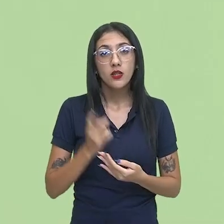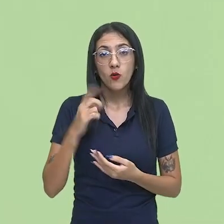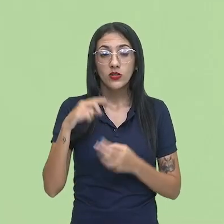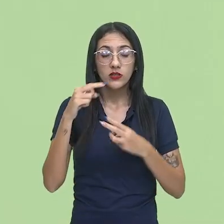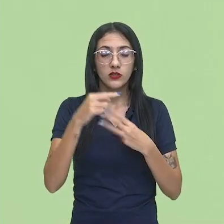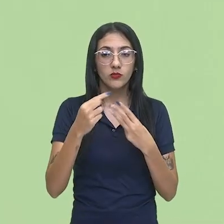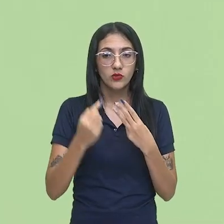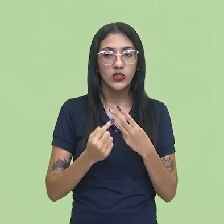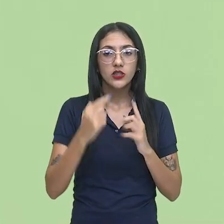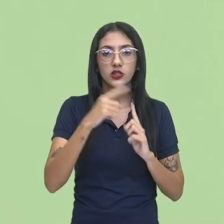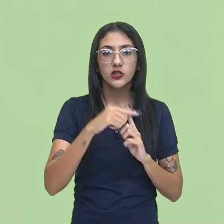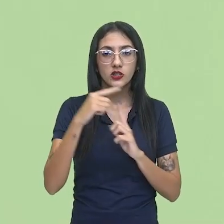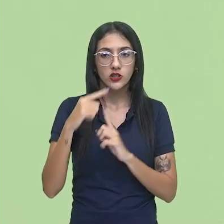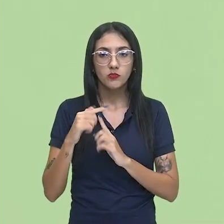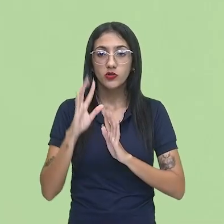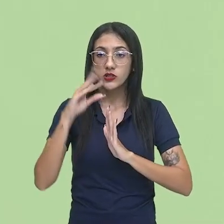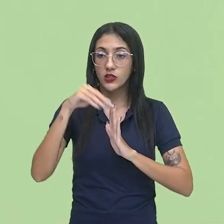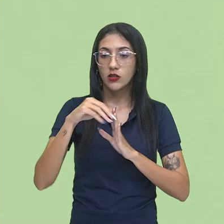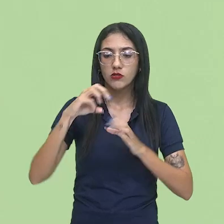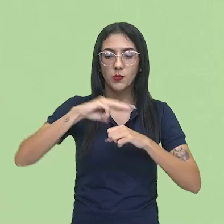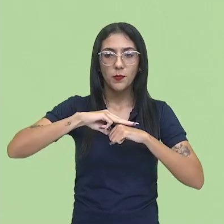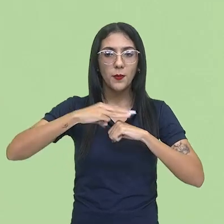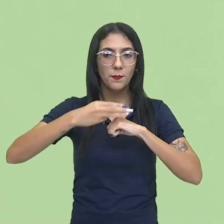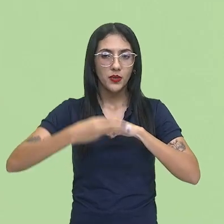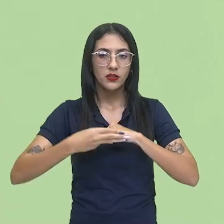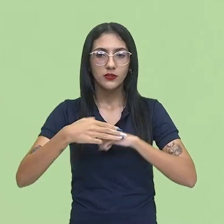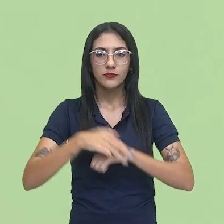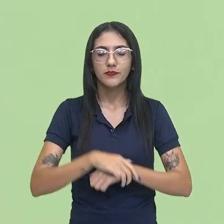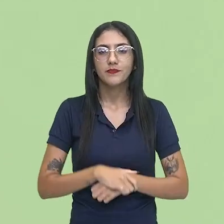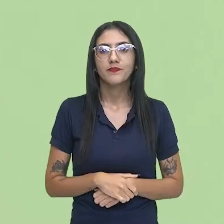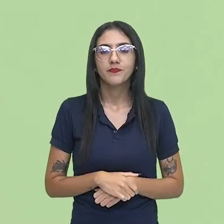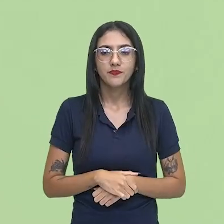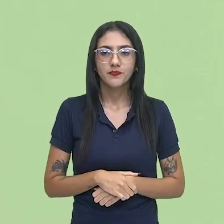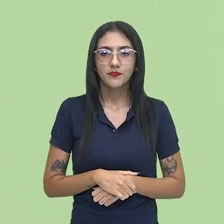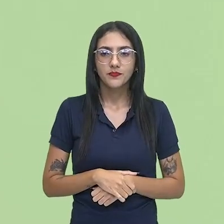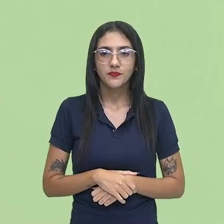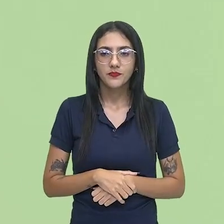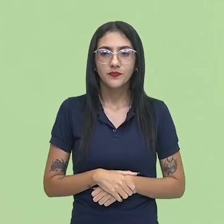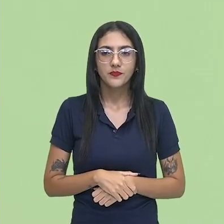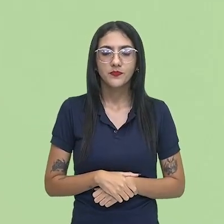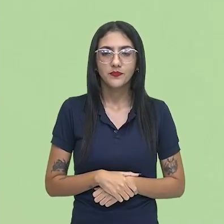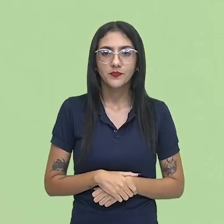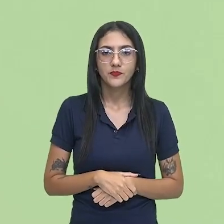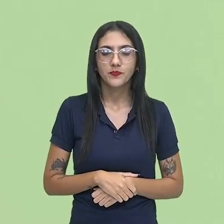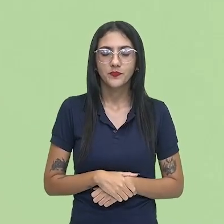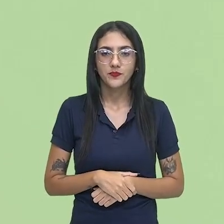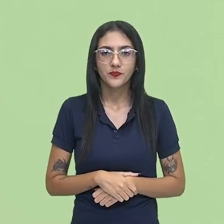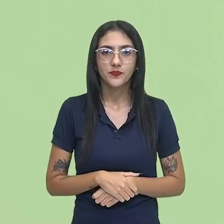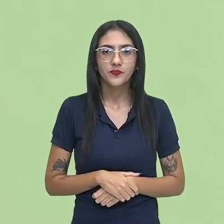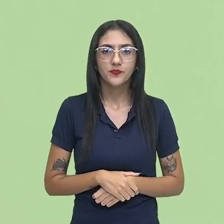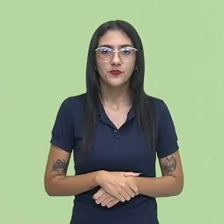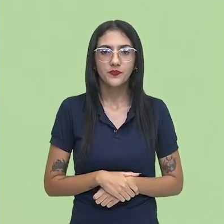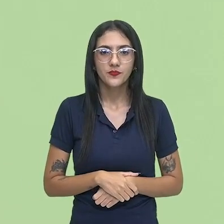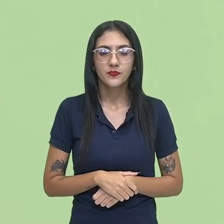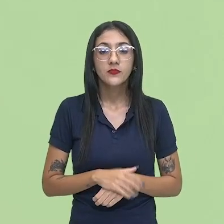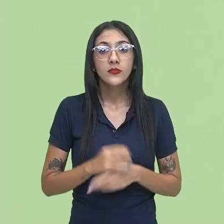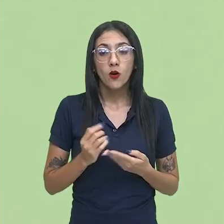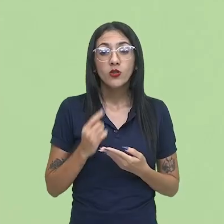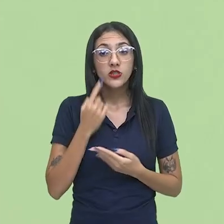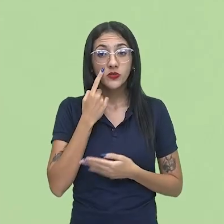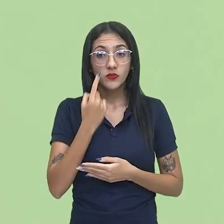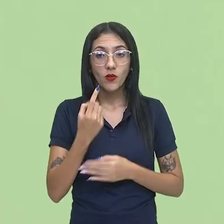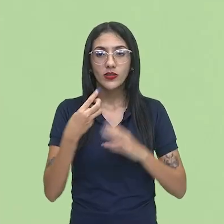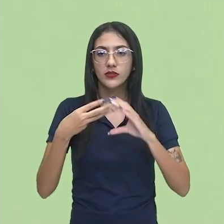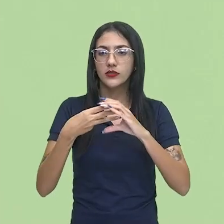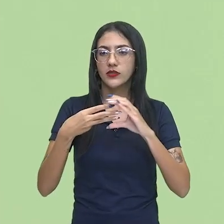que acontecem na membrana plasmática. Tá? Considerando aí que nós estamos vendo a célula, vamos